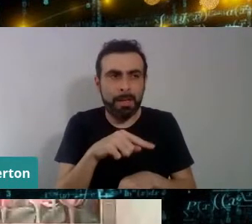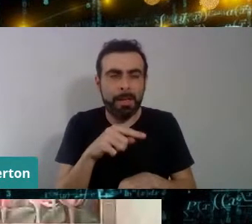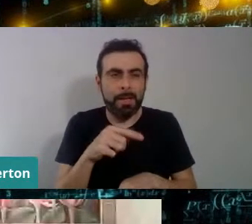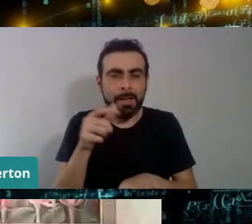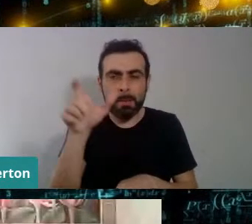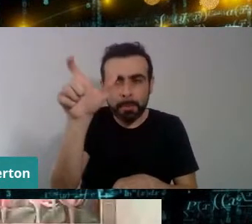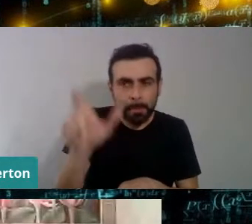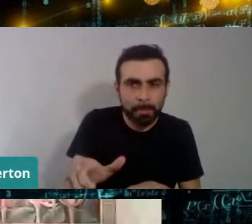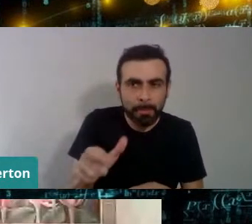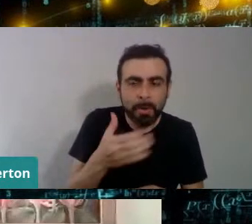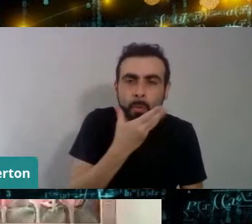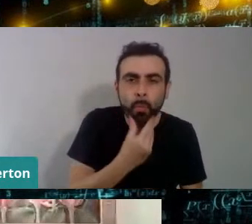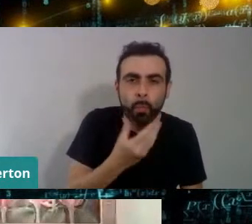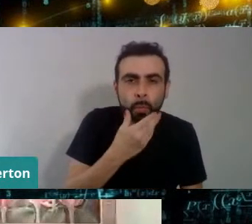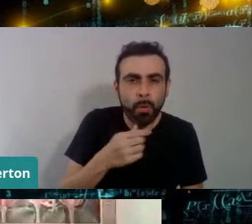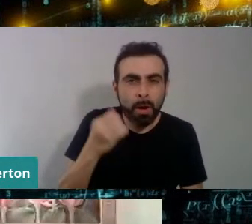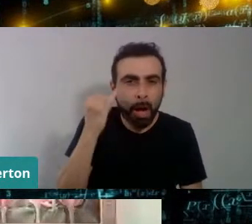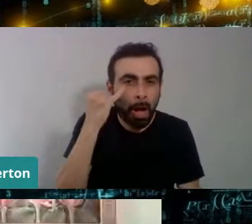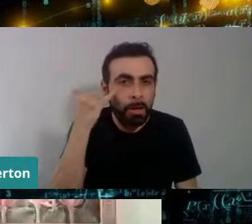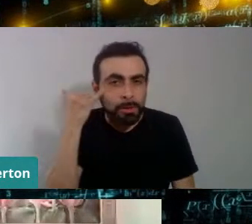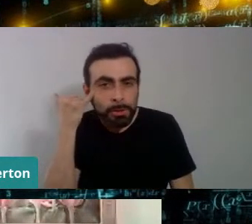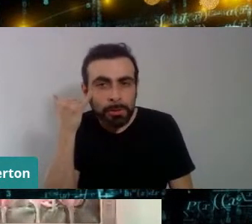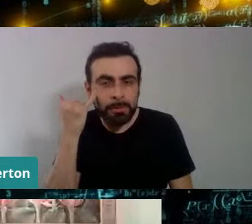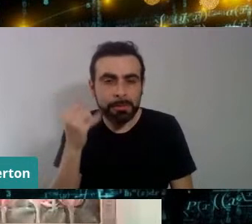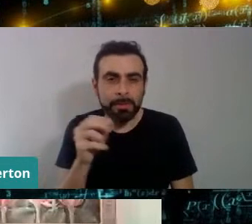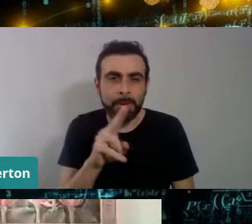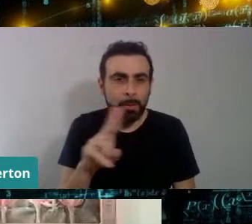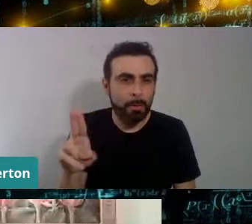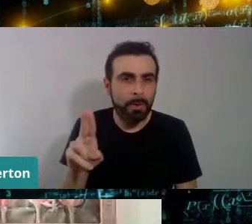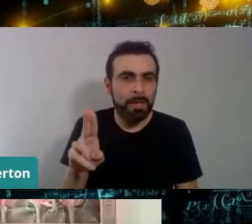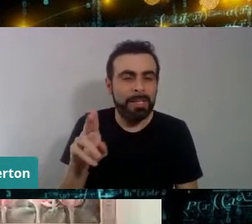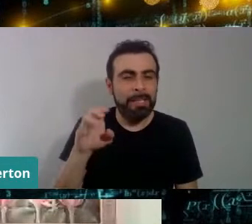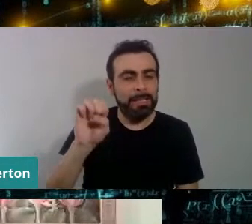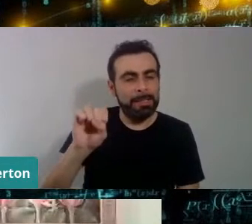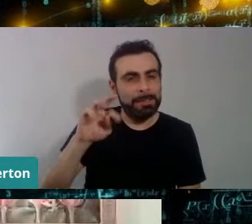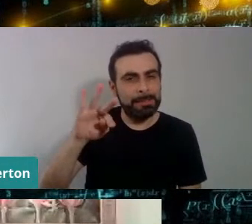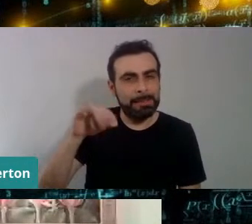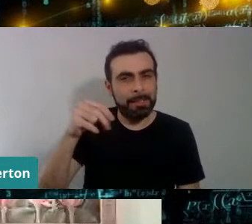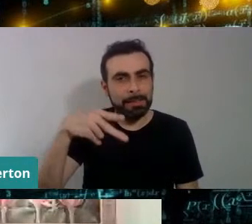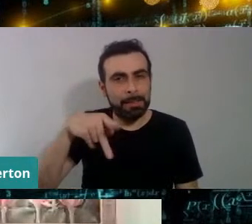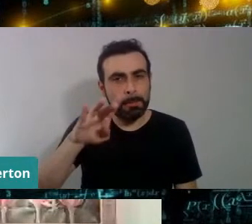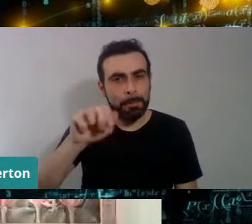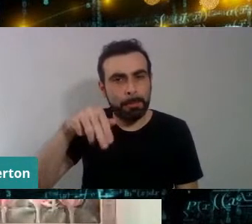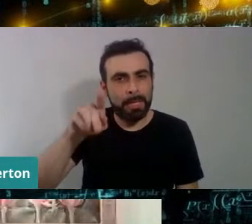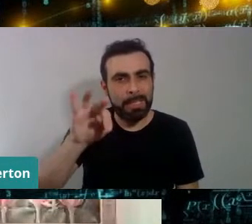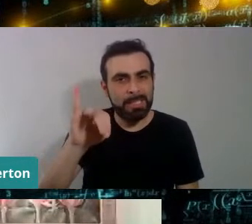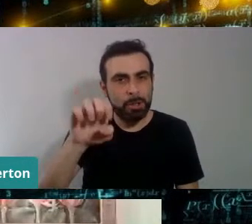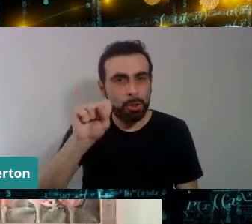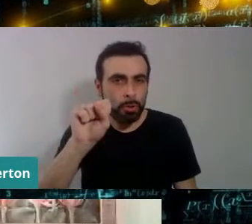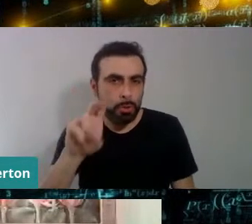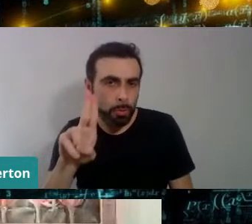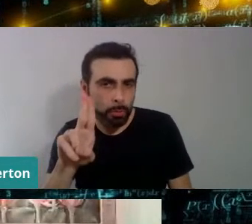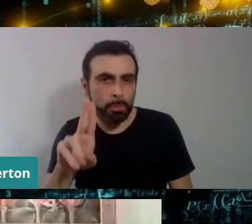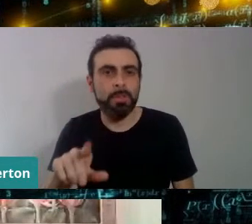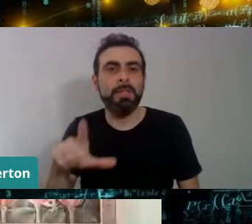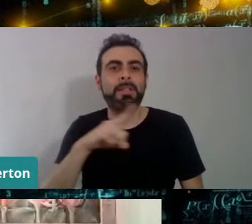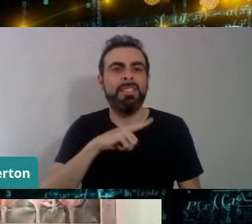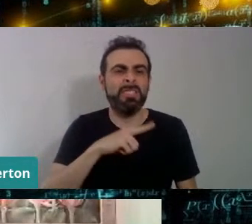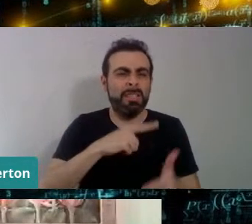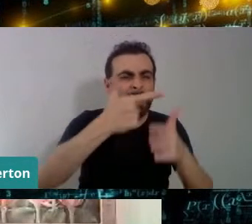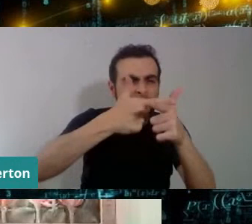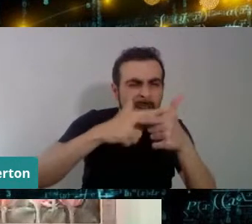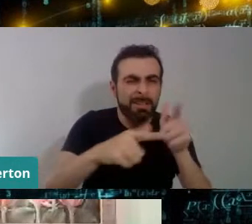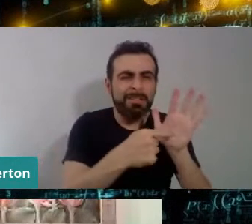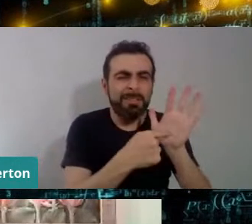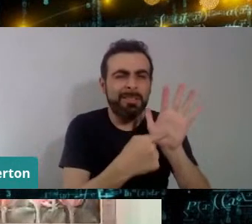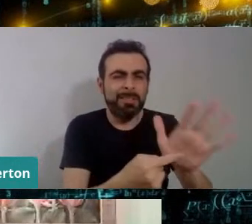aula de matemática, ele chamava Rui Takematsu, e ele fez uma expressão, resolveu uma expressão